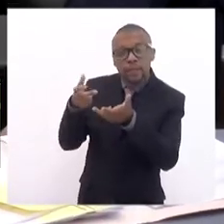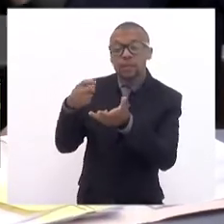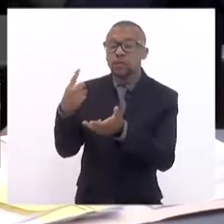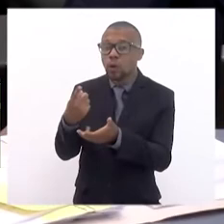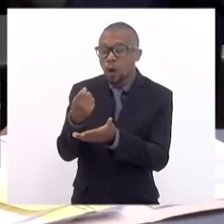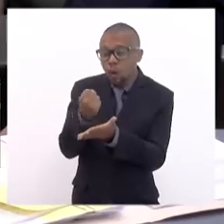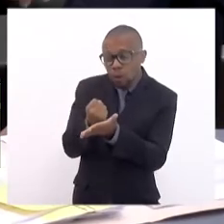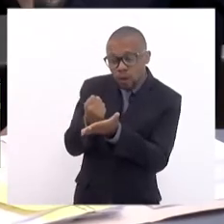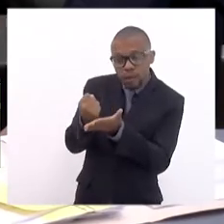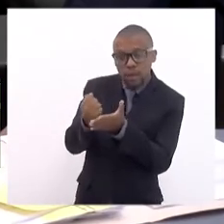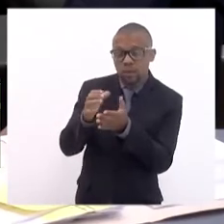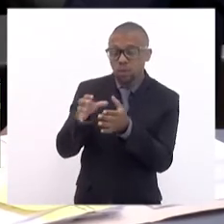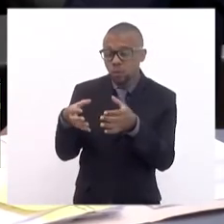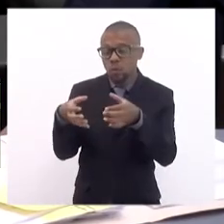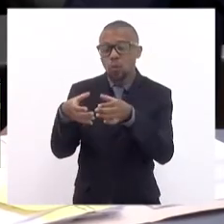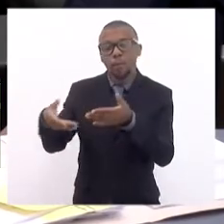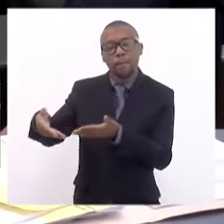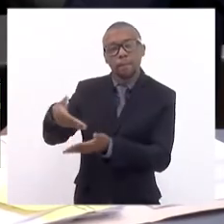assim,